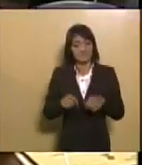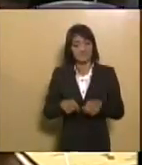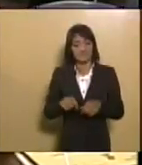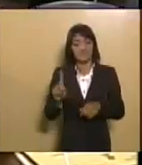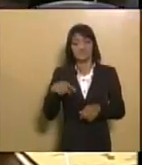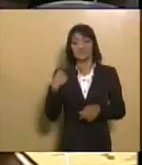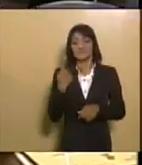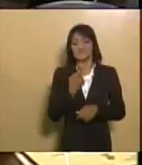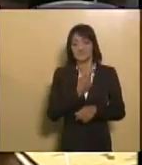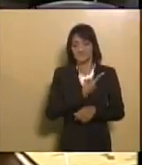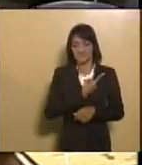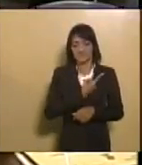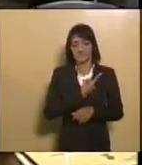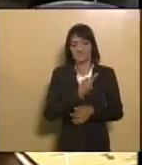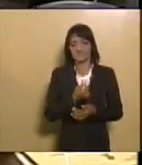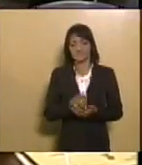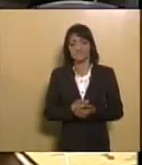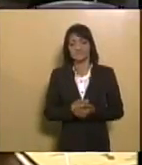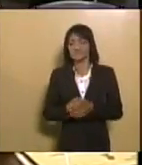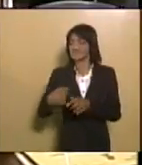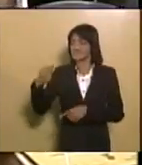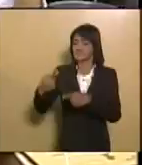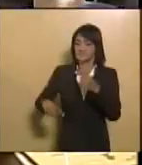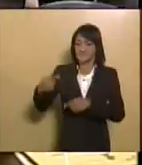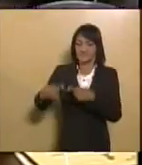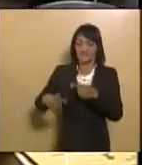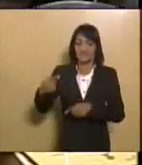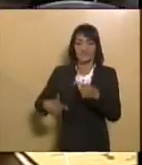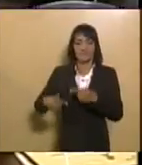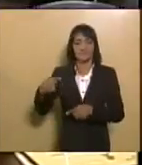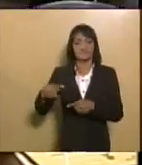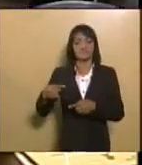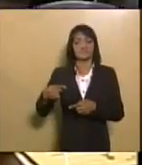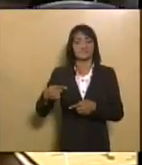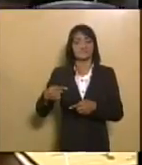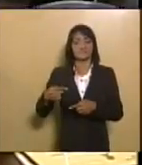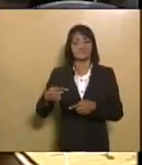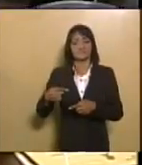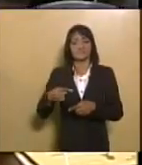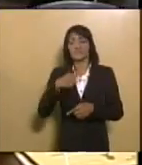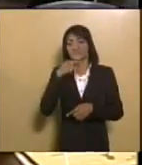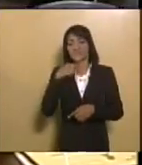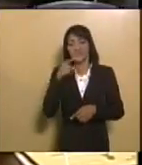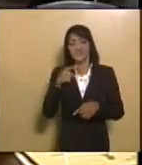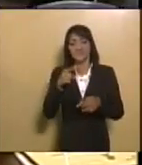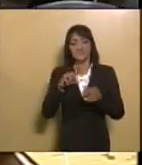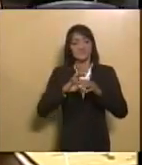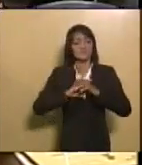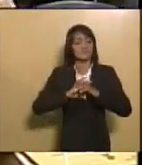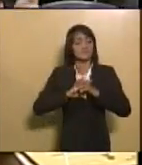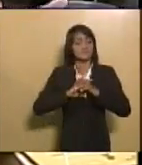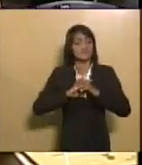nós parlamentares, debatermos, esclarecermos dúvidas e até